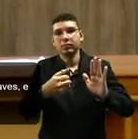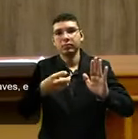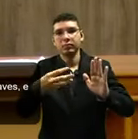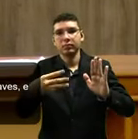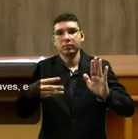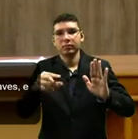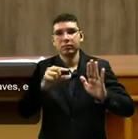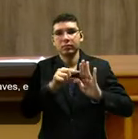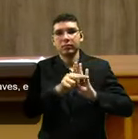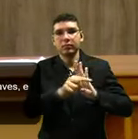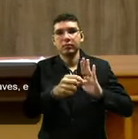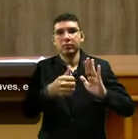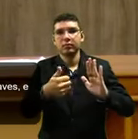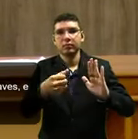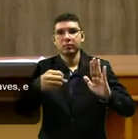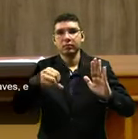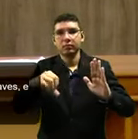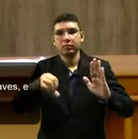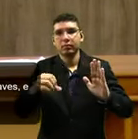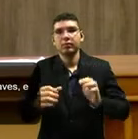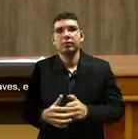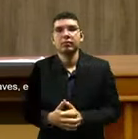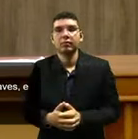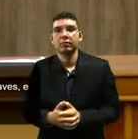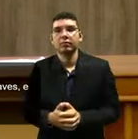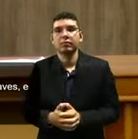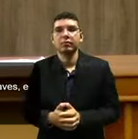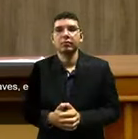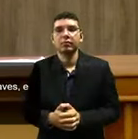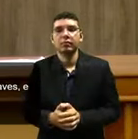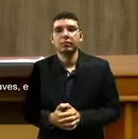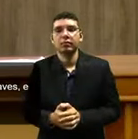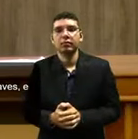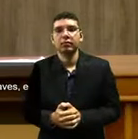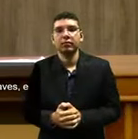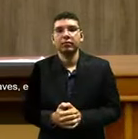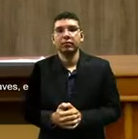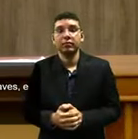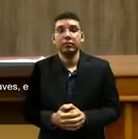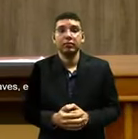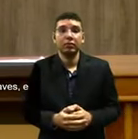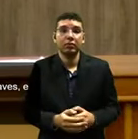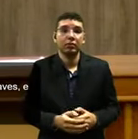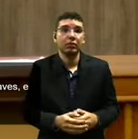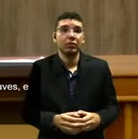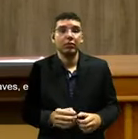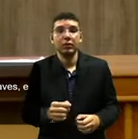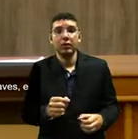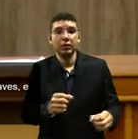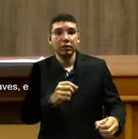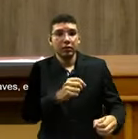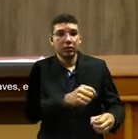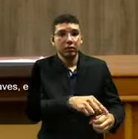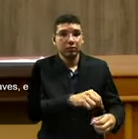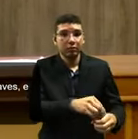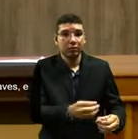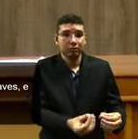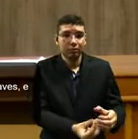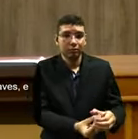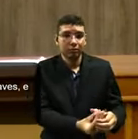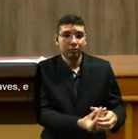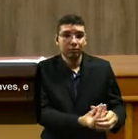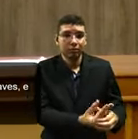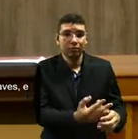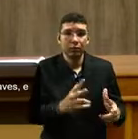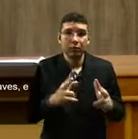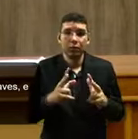aí vamos lá ouvindo alguém a palavra do Reino não vem um malign e arrebato que foi semeado pronto Olhe para